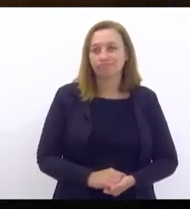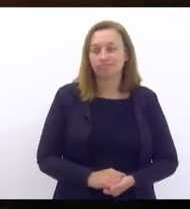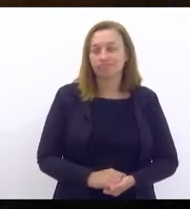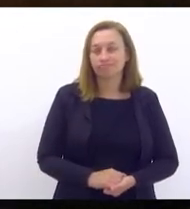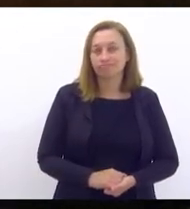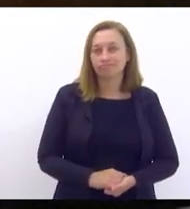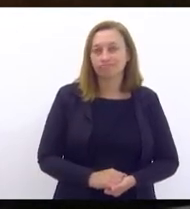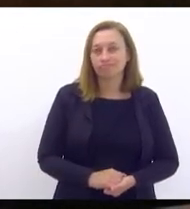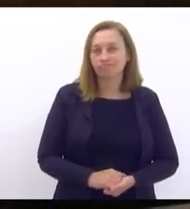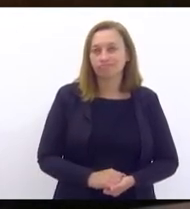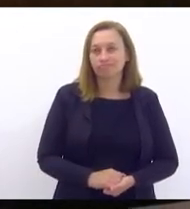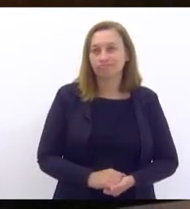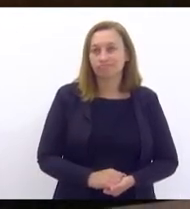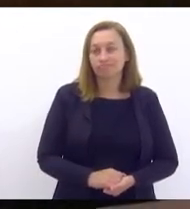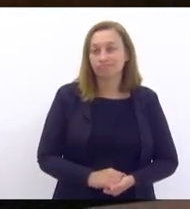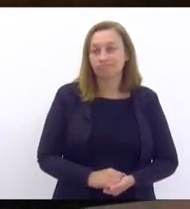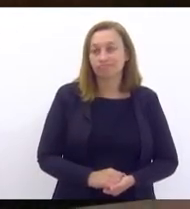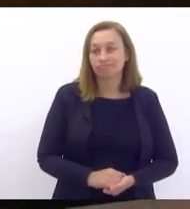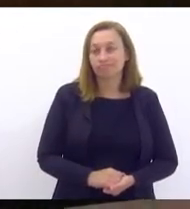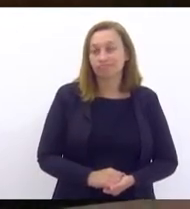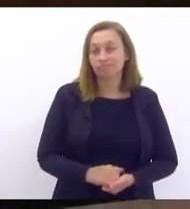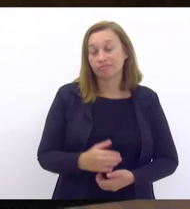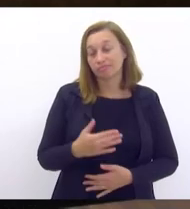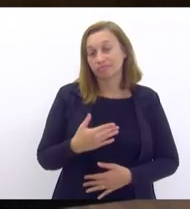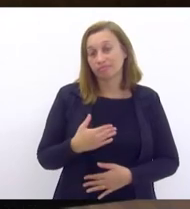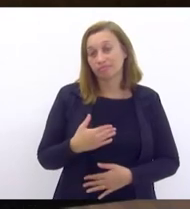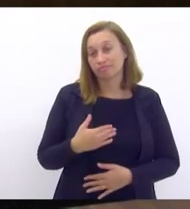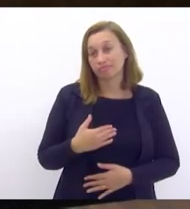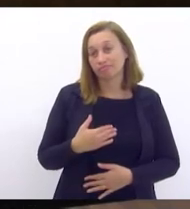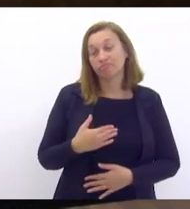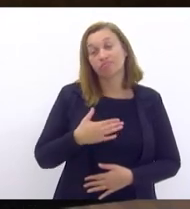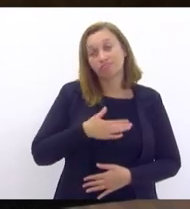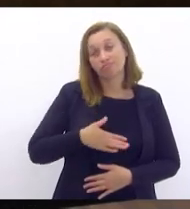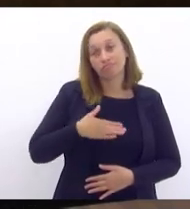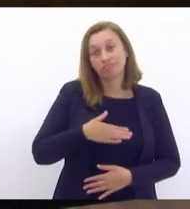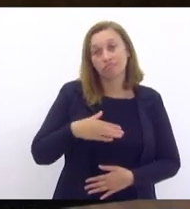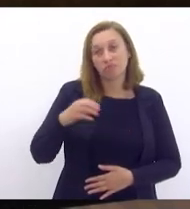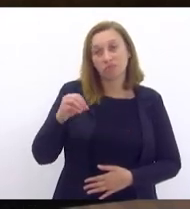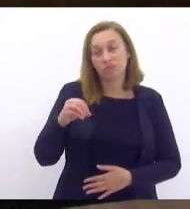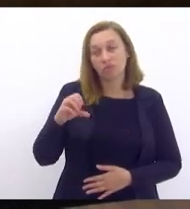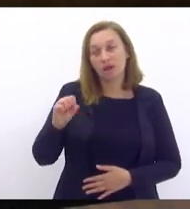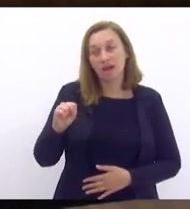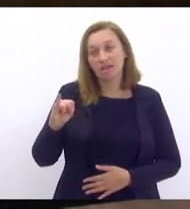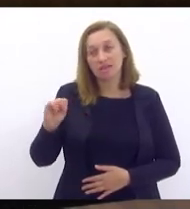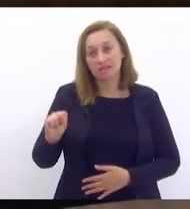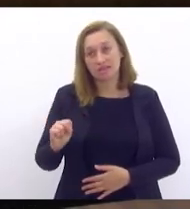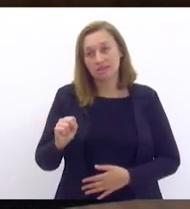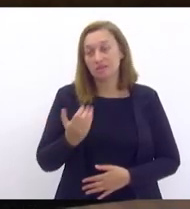eu sou fã do Oasis. Gostaria que o Oasis Alimentar